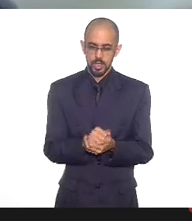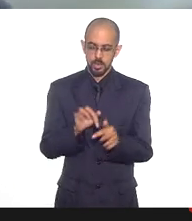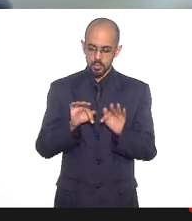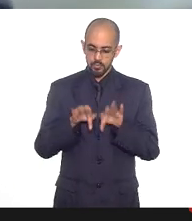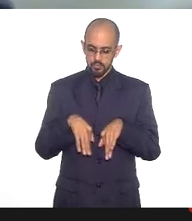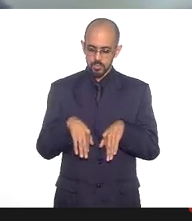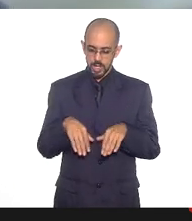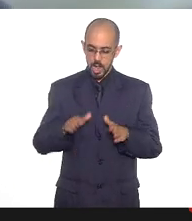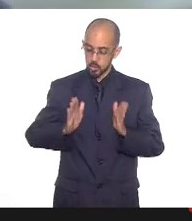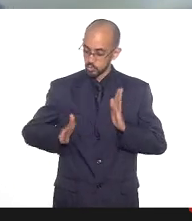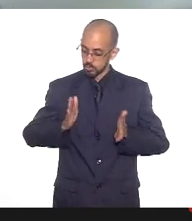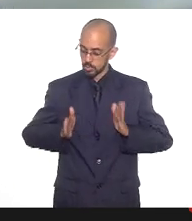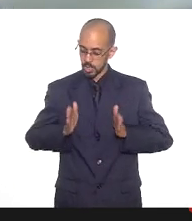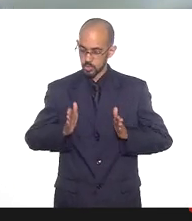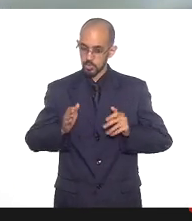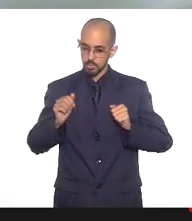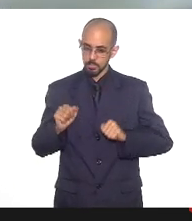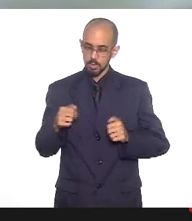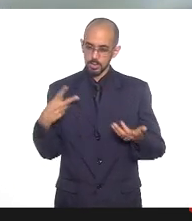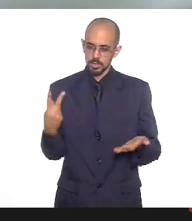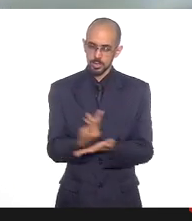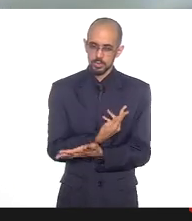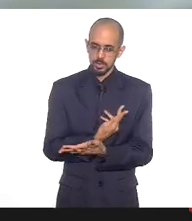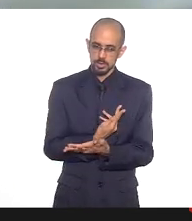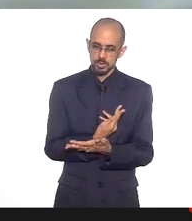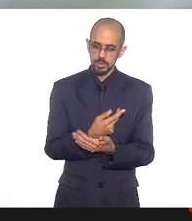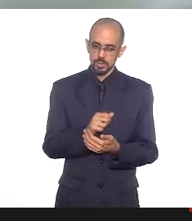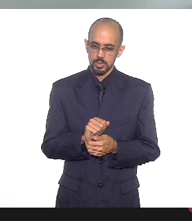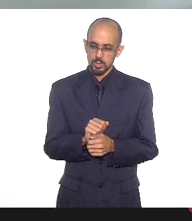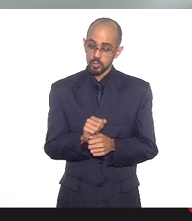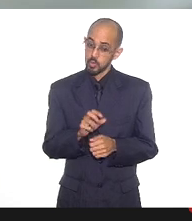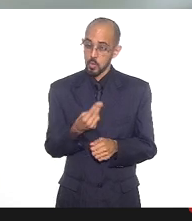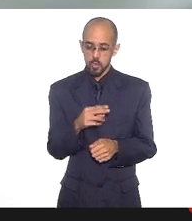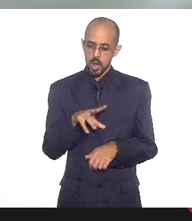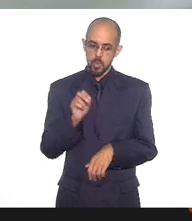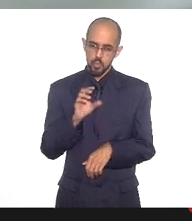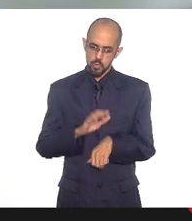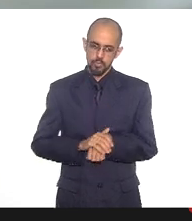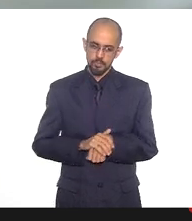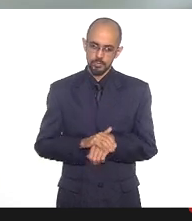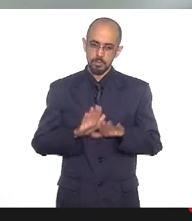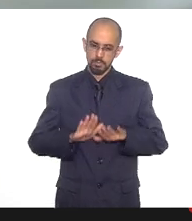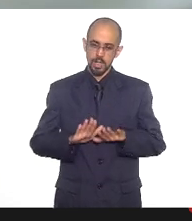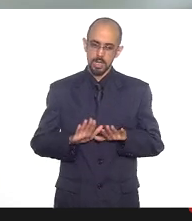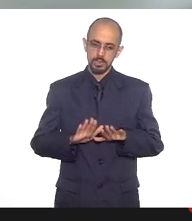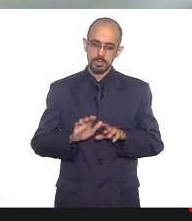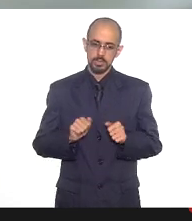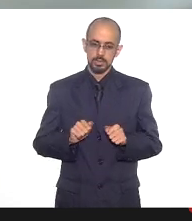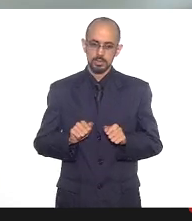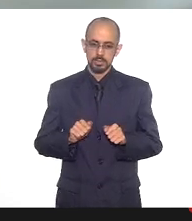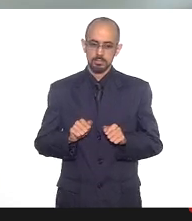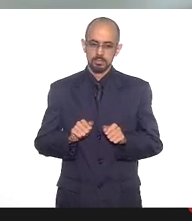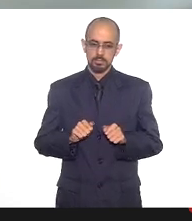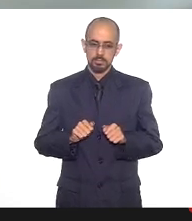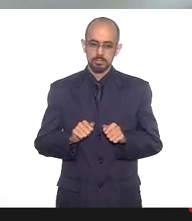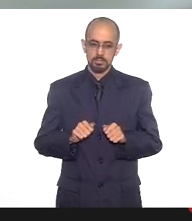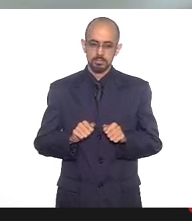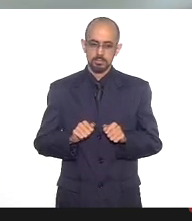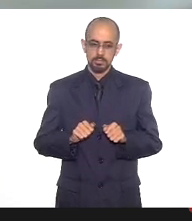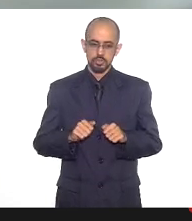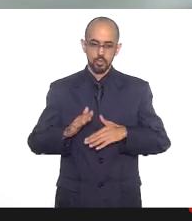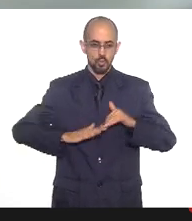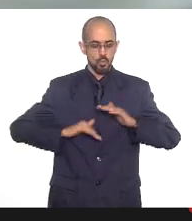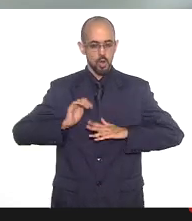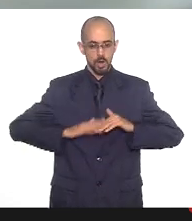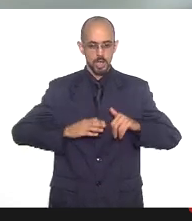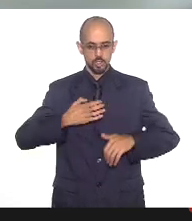X, isso pode ter ocorrido ou não. Mas isso, de qualquer forma, para